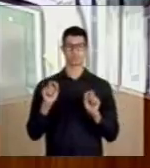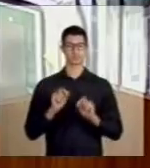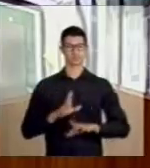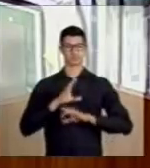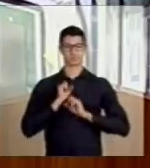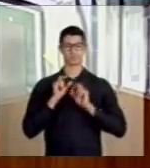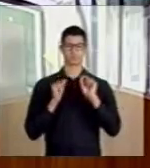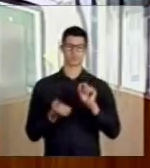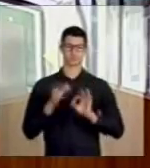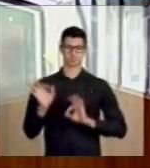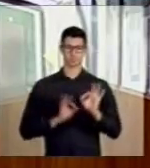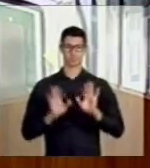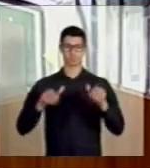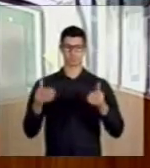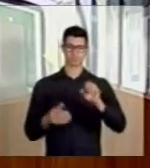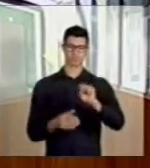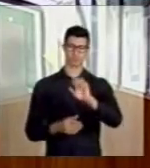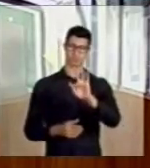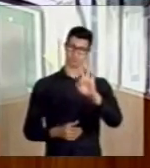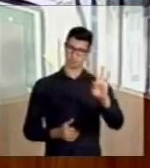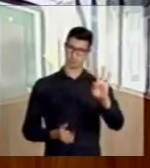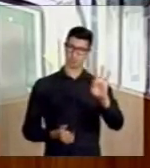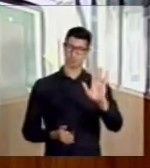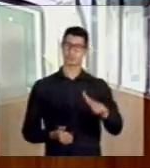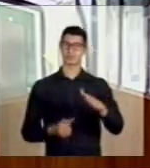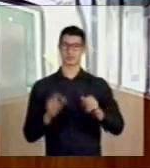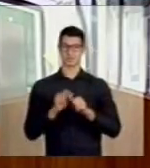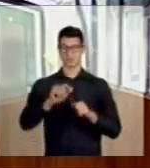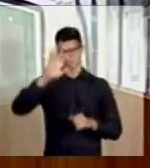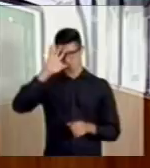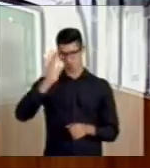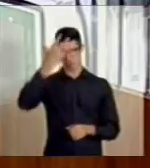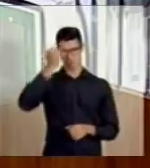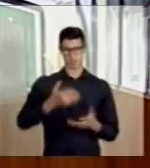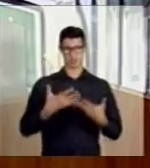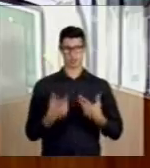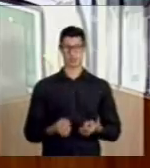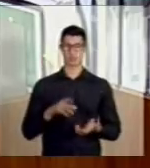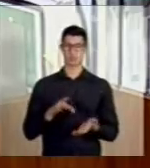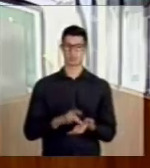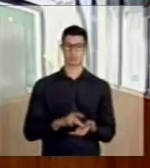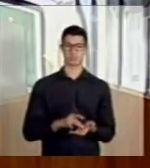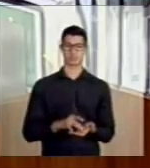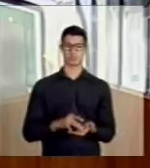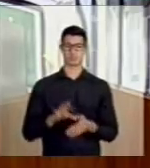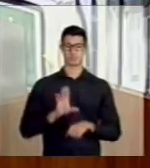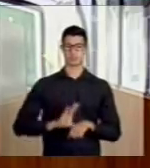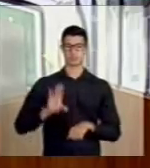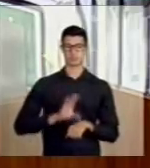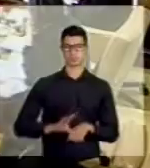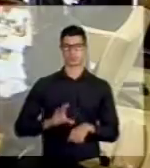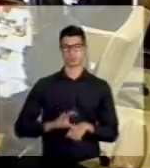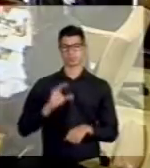adotou, que formulou, quando o Supremo Tribunal Federal proferiu a sua decisão, admitindo a legitimidade constitucional, o